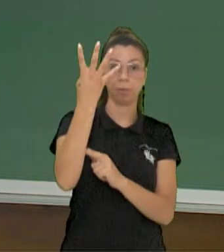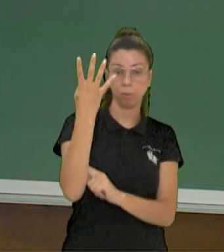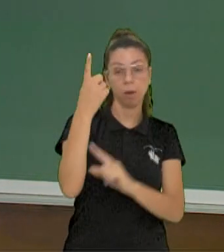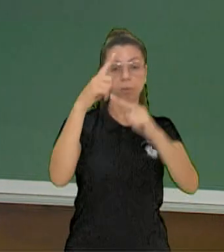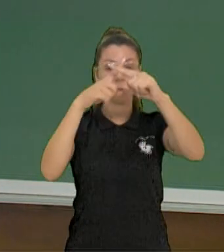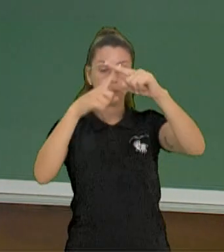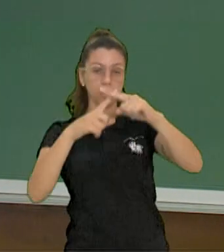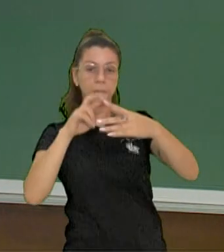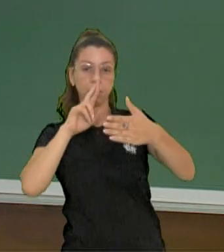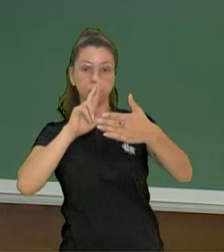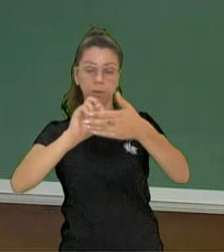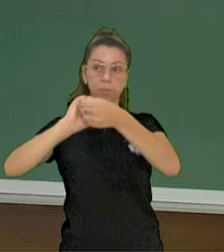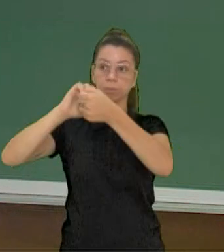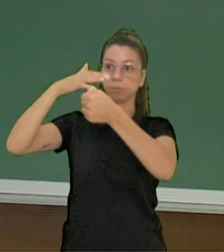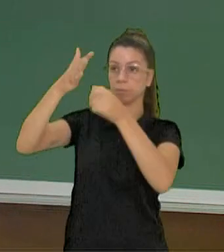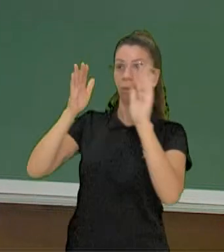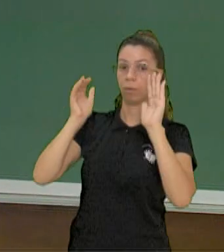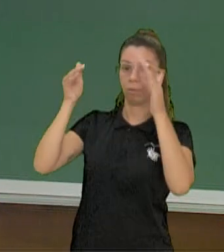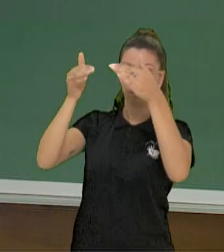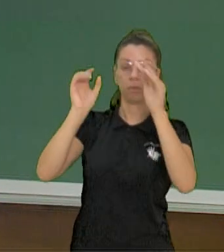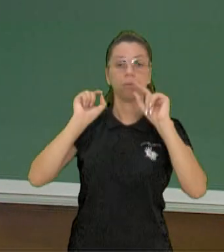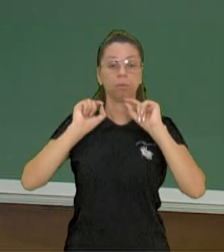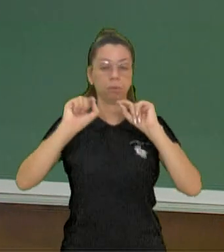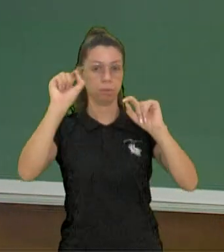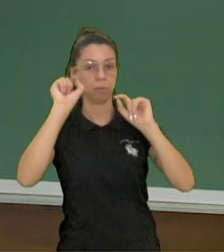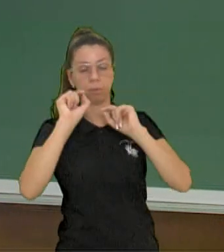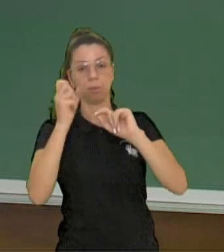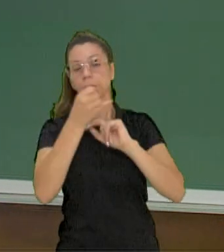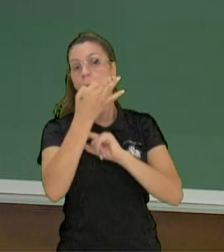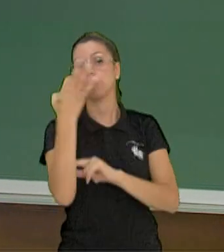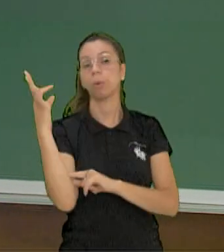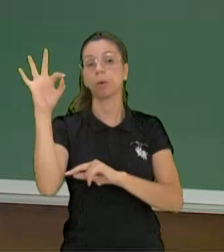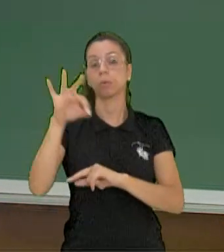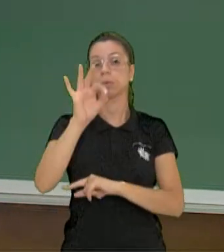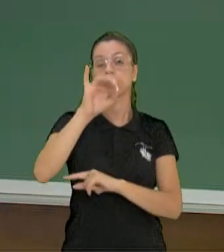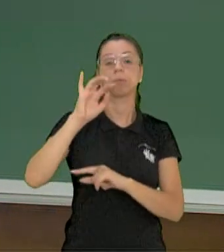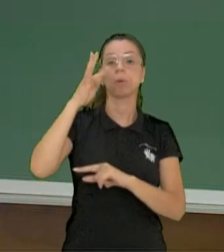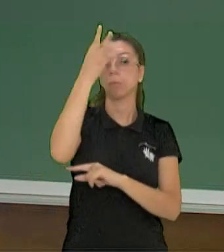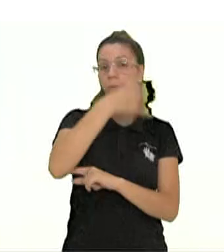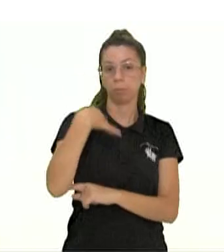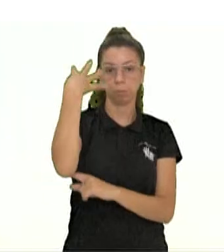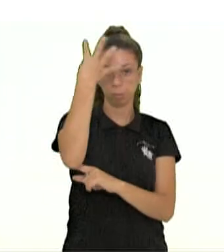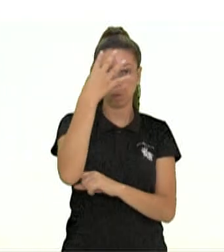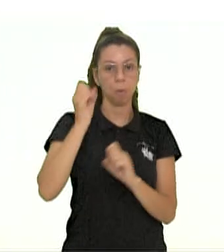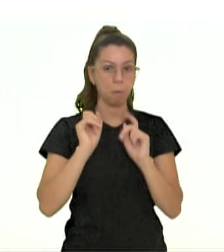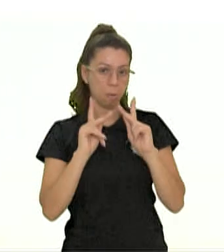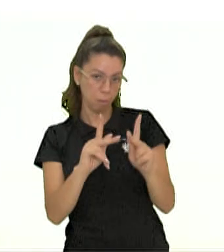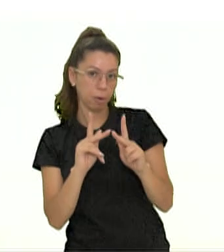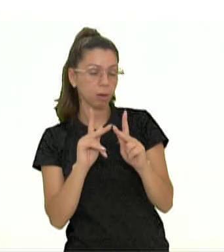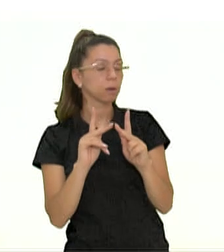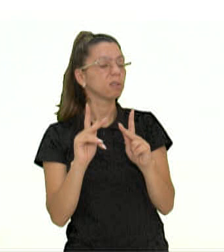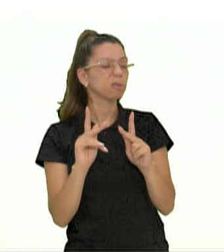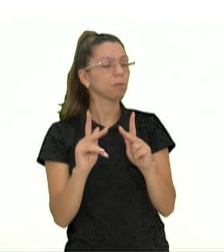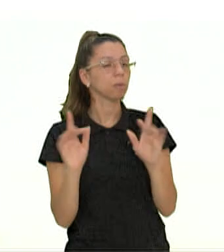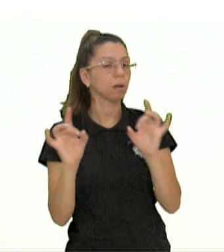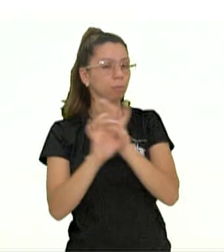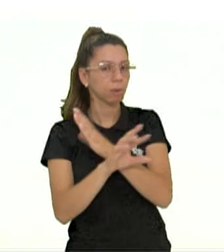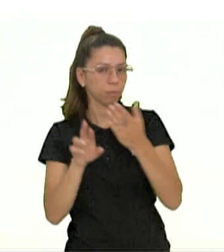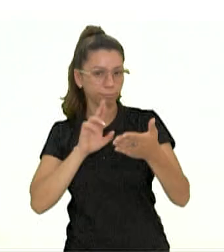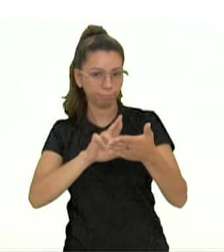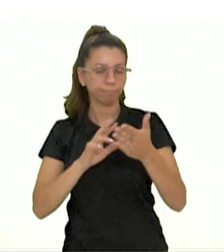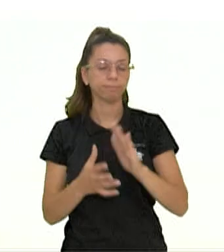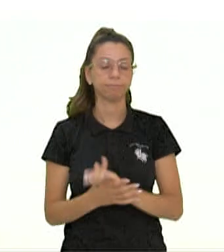multiplicação, resolva a potência e fala a população de mosquitos após esse tempo. Beleza? Vamos concluir o exercício?